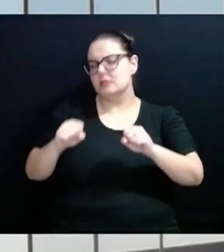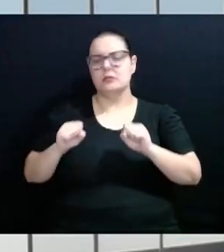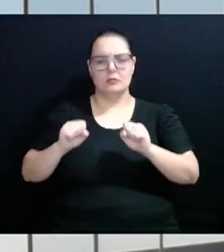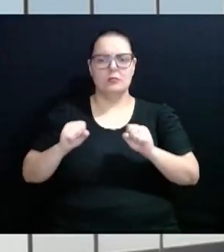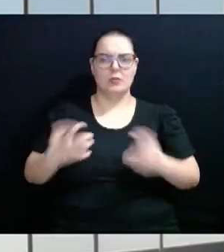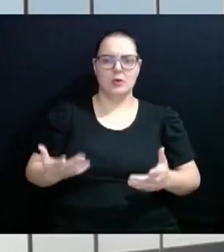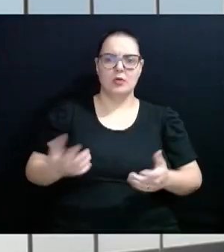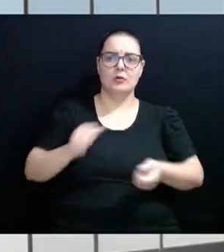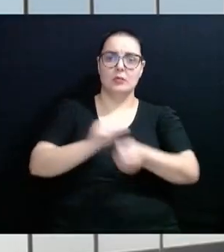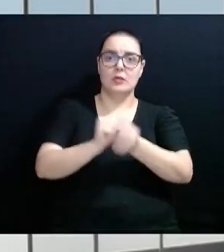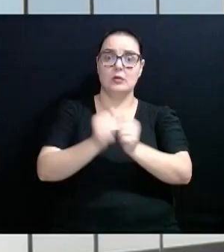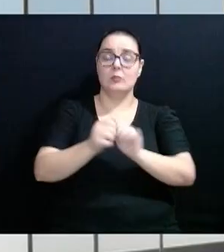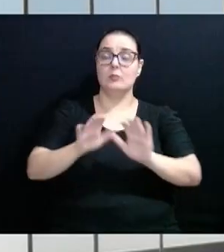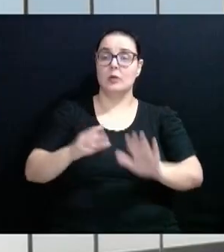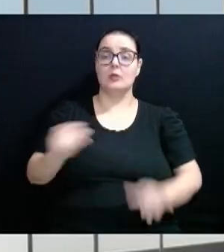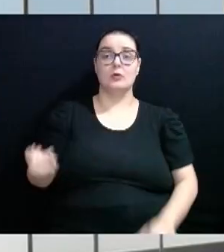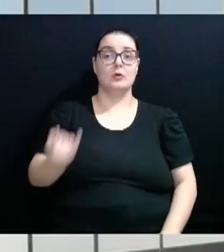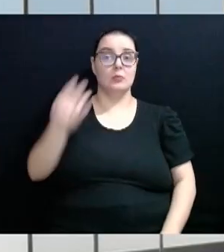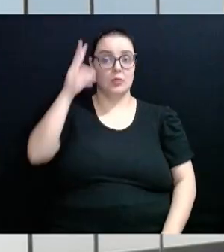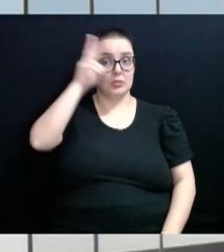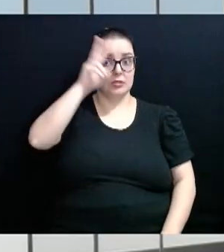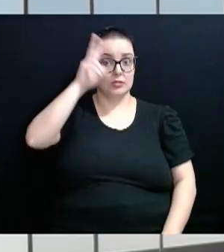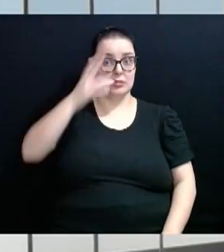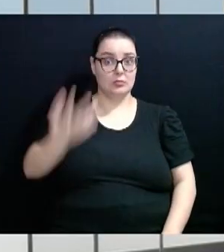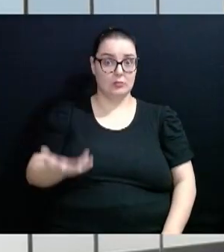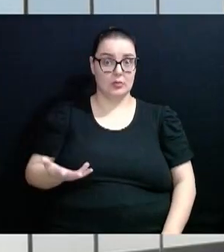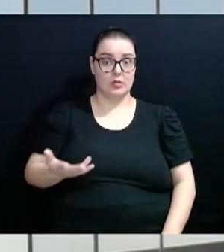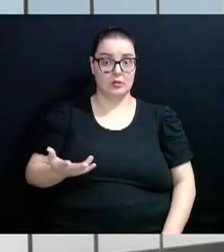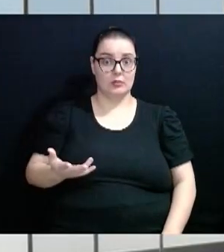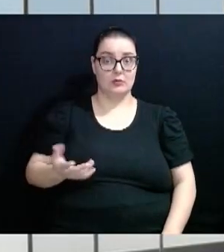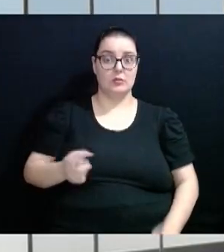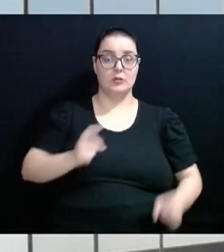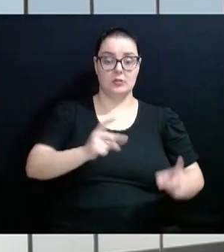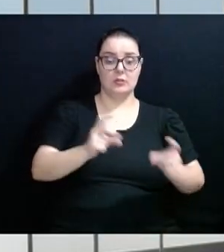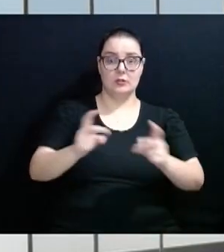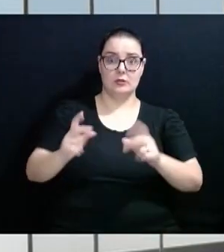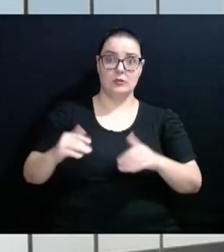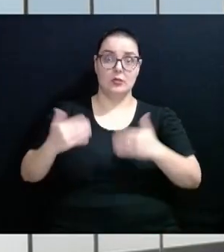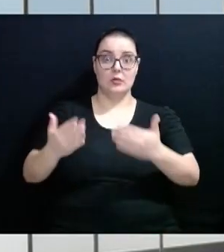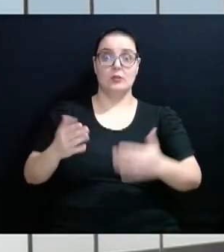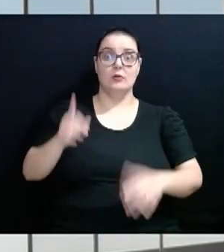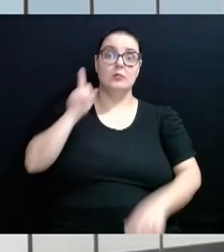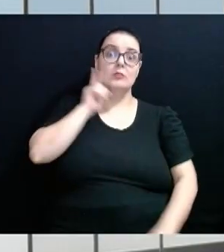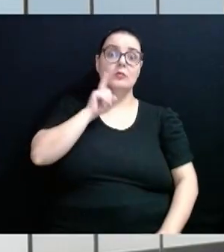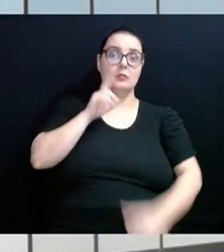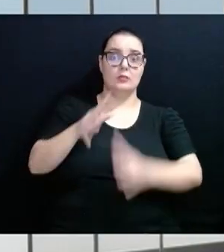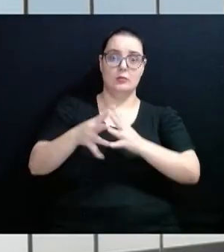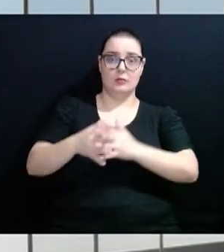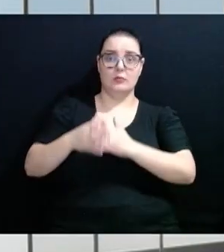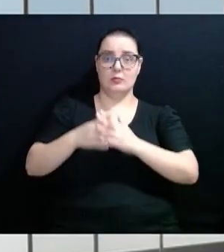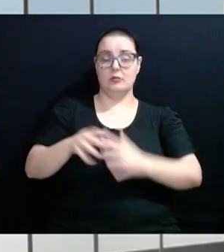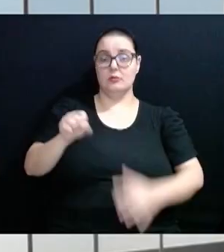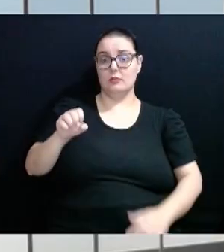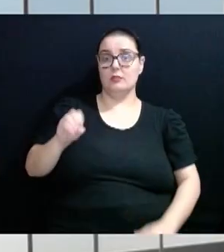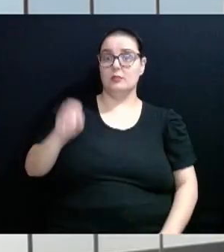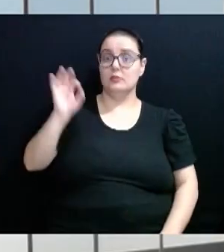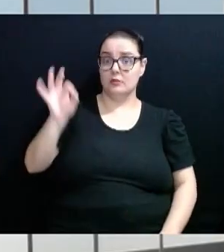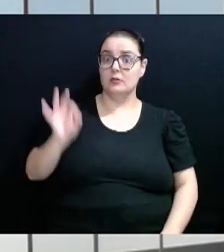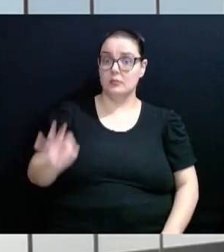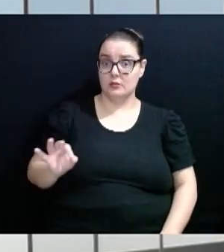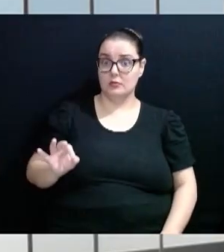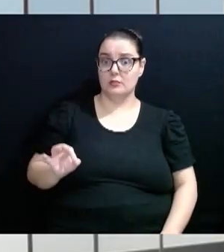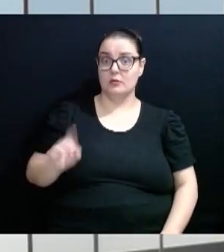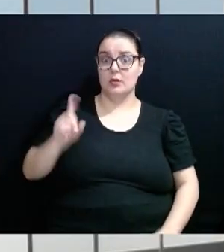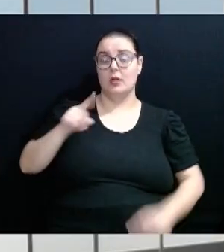é importante lembrar que das exportações para os Estados Unidos, 80% são produtos